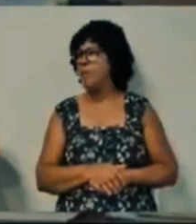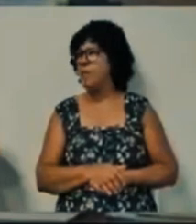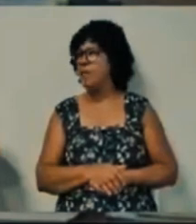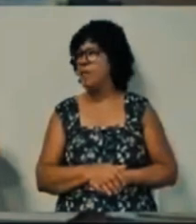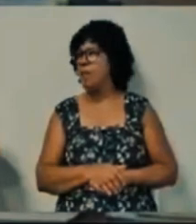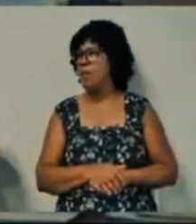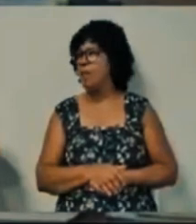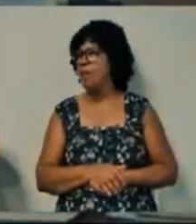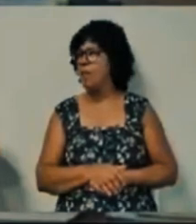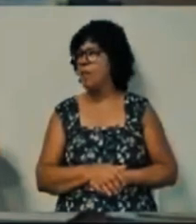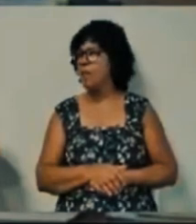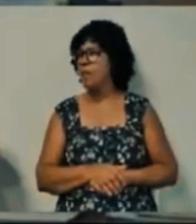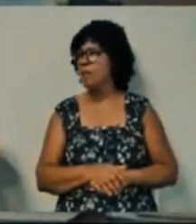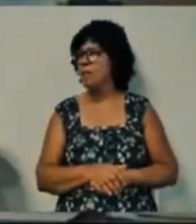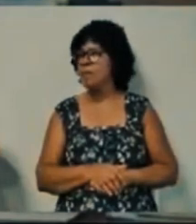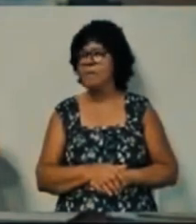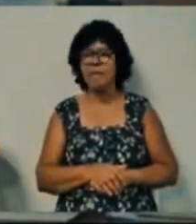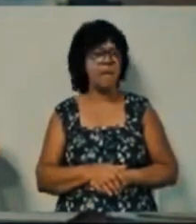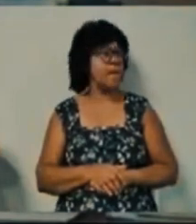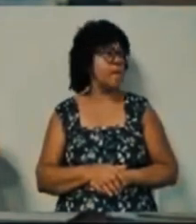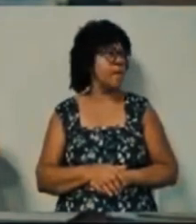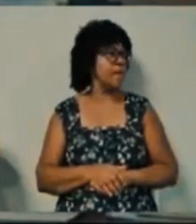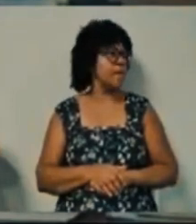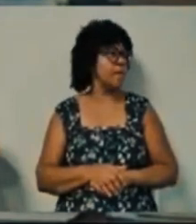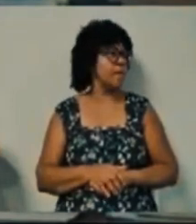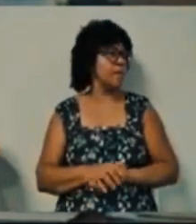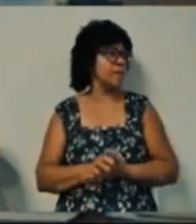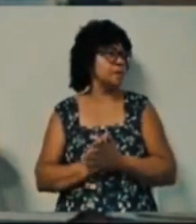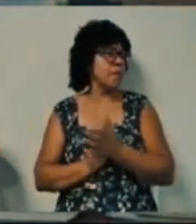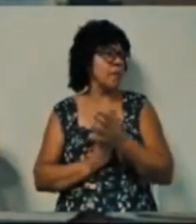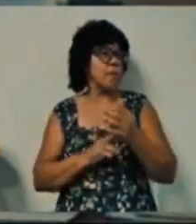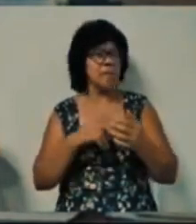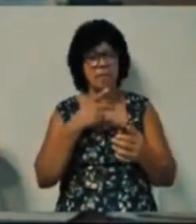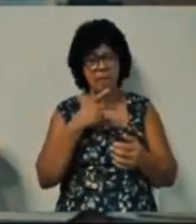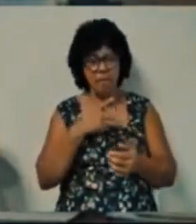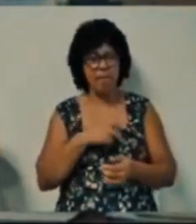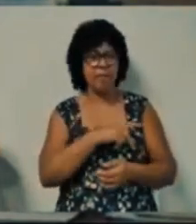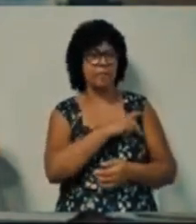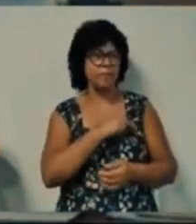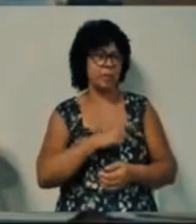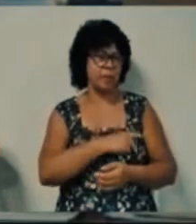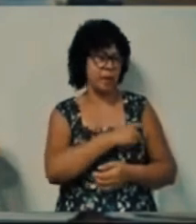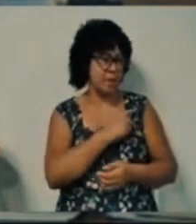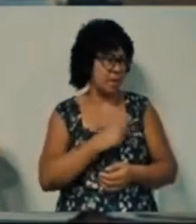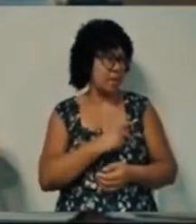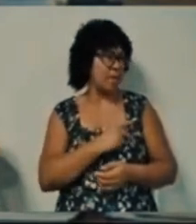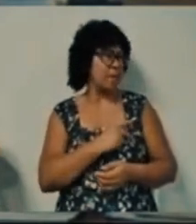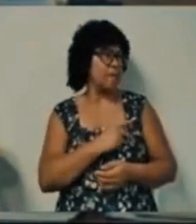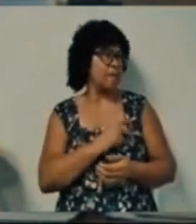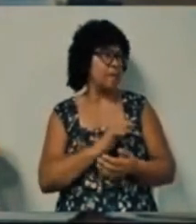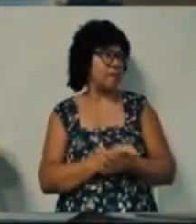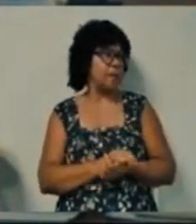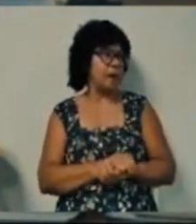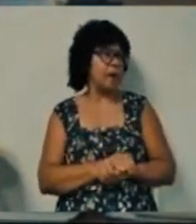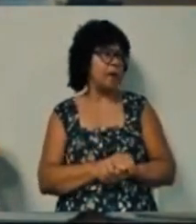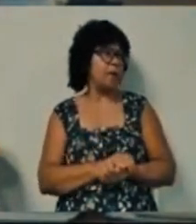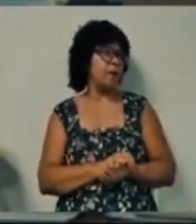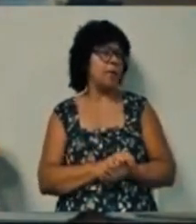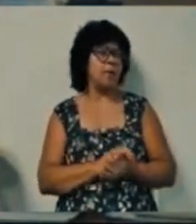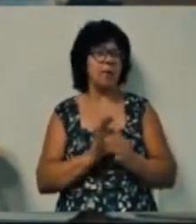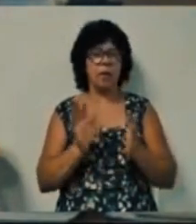evangelho da igreja primitiva, ele tinha na sua alma, no